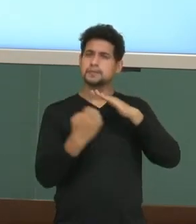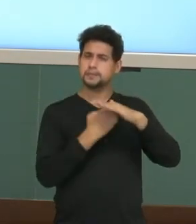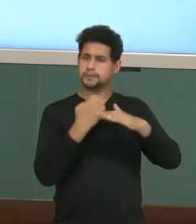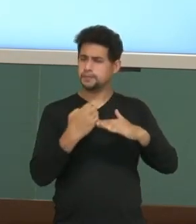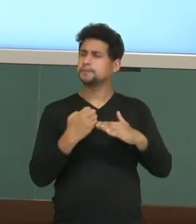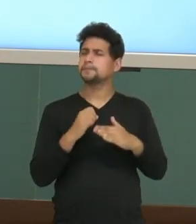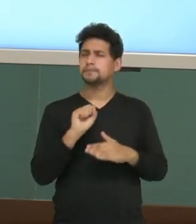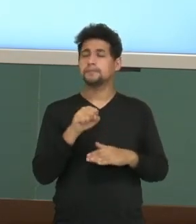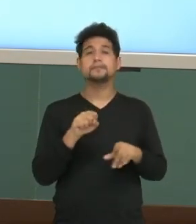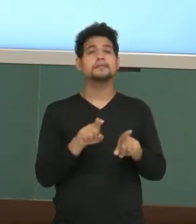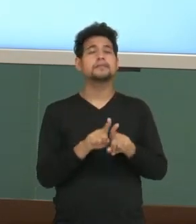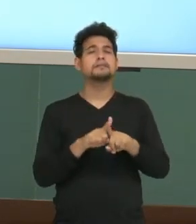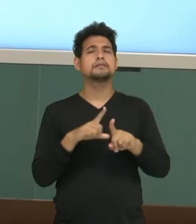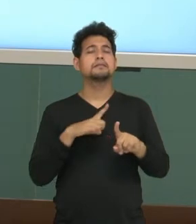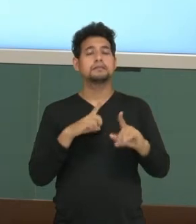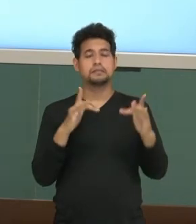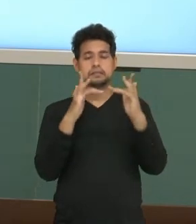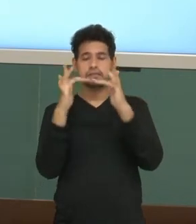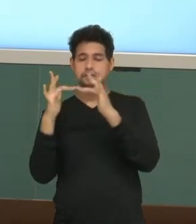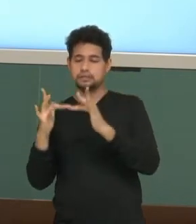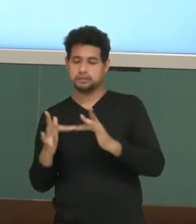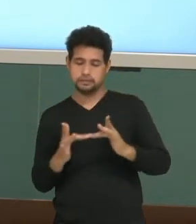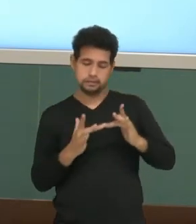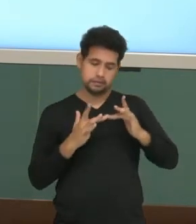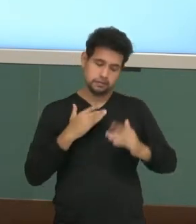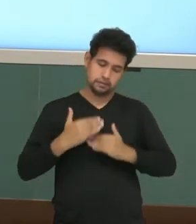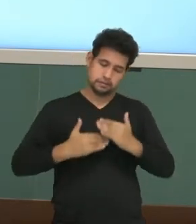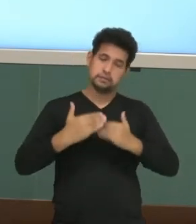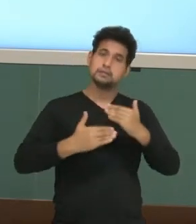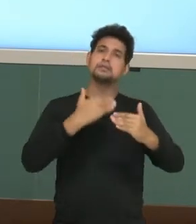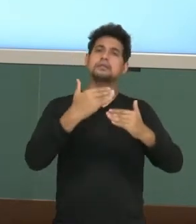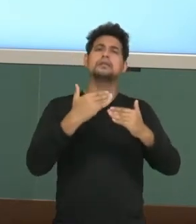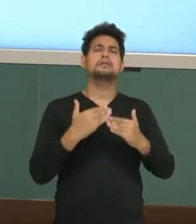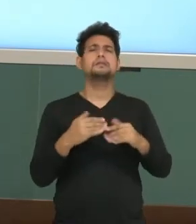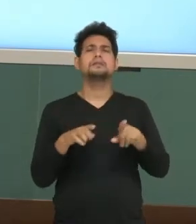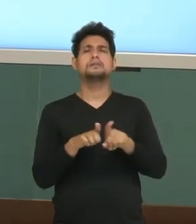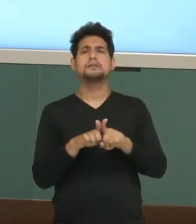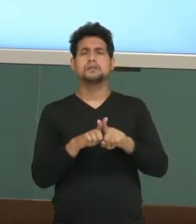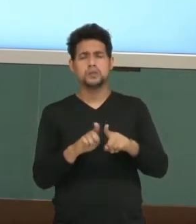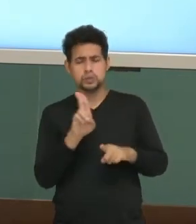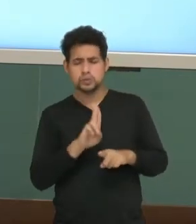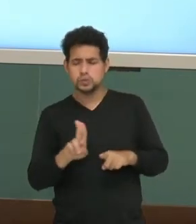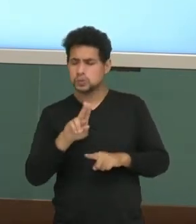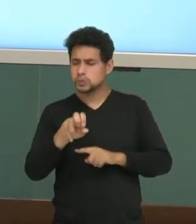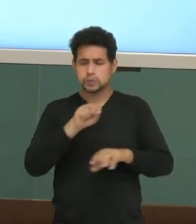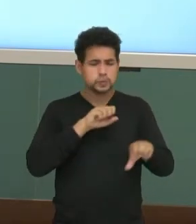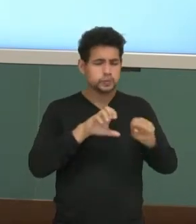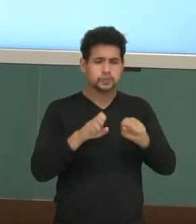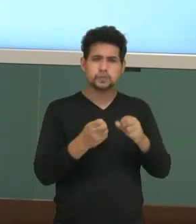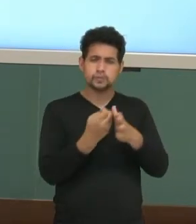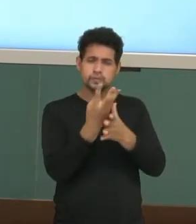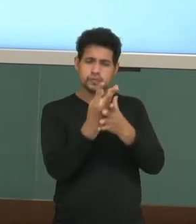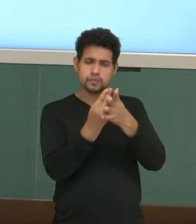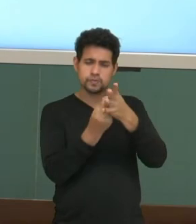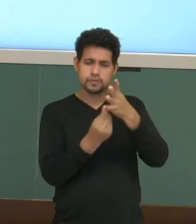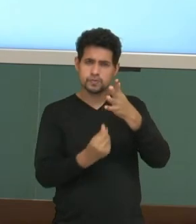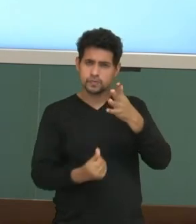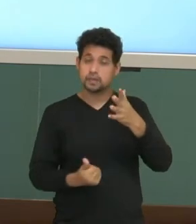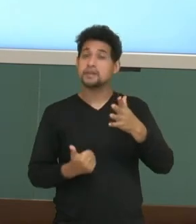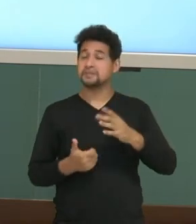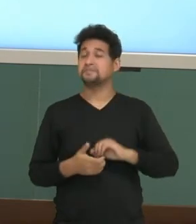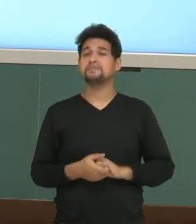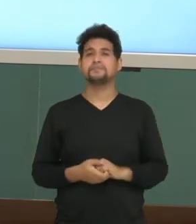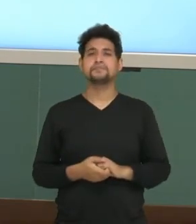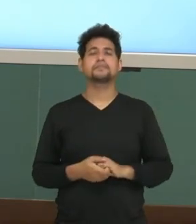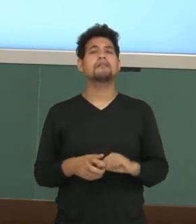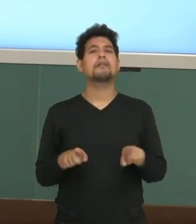privado estarem se envolvendo no processo de prospecção, exploração, refino e distribuição do petróleo.